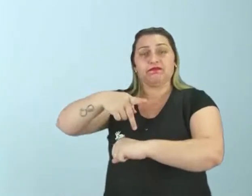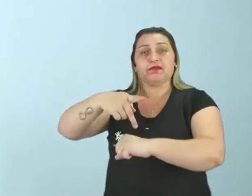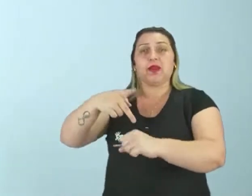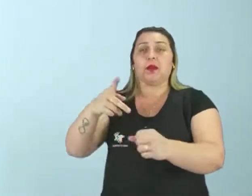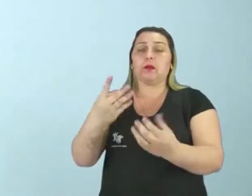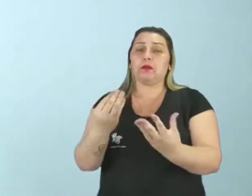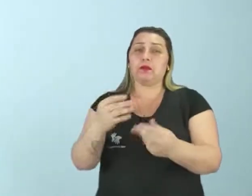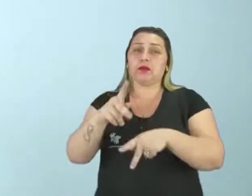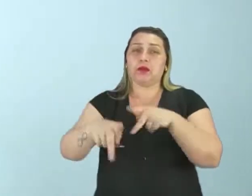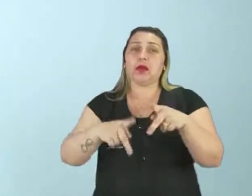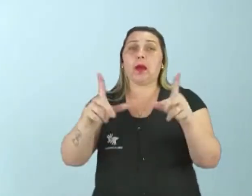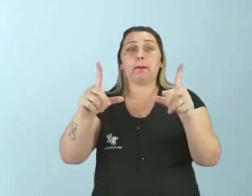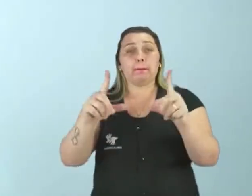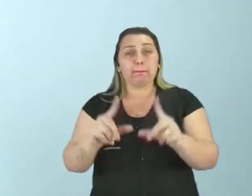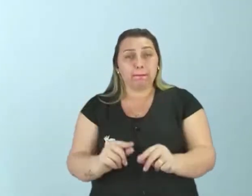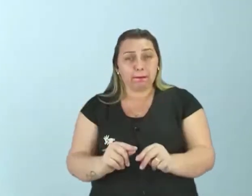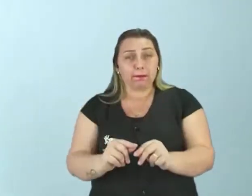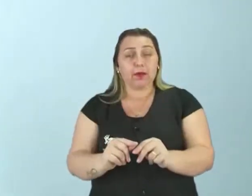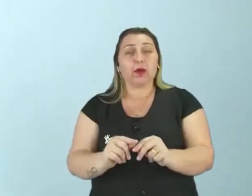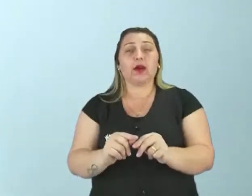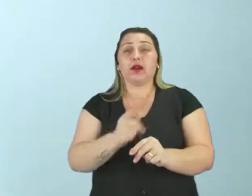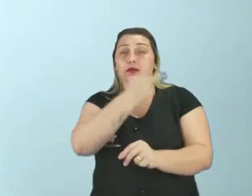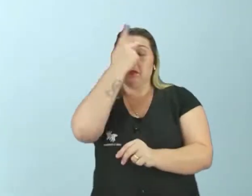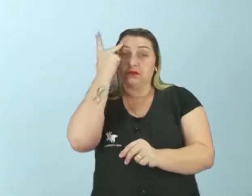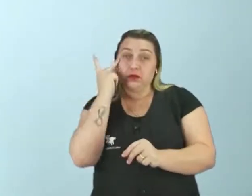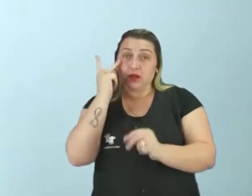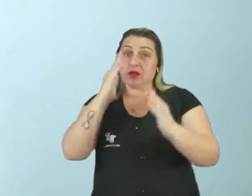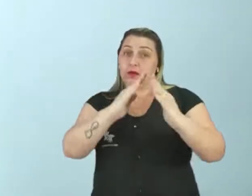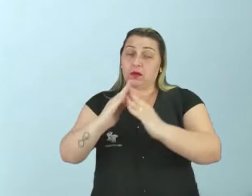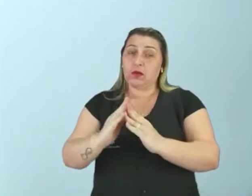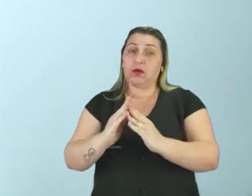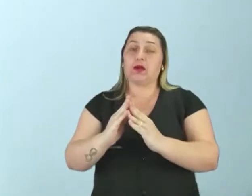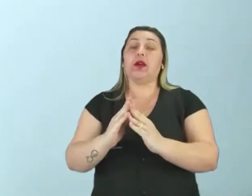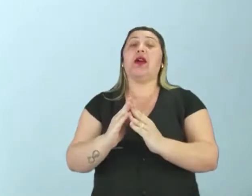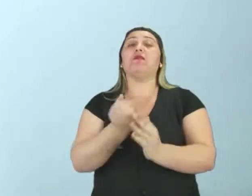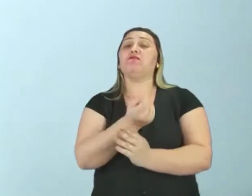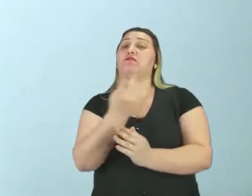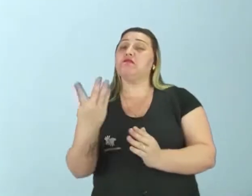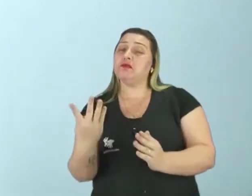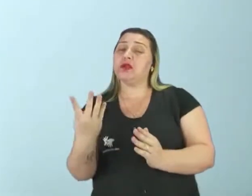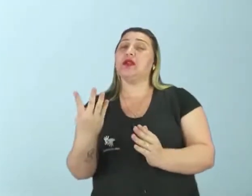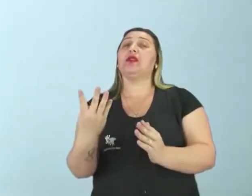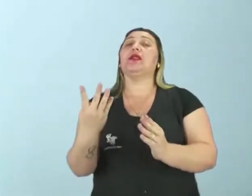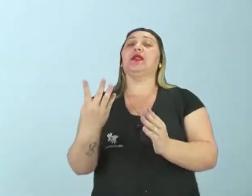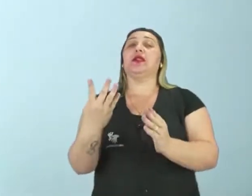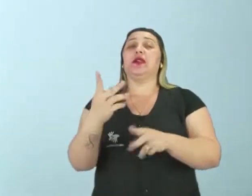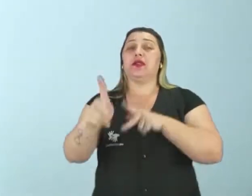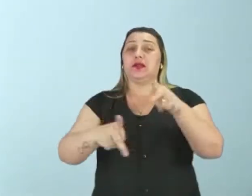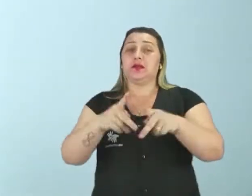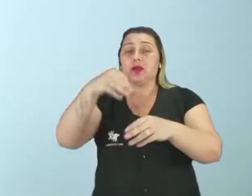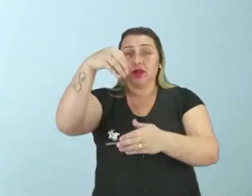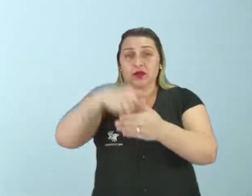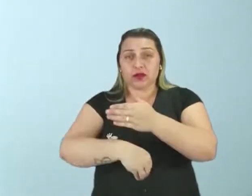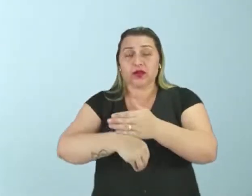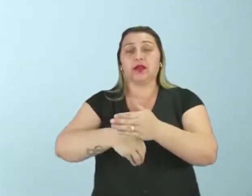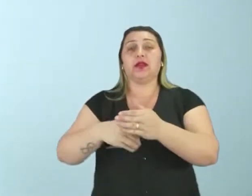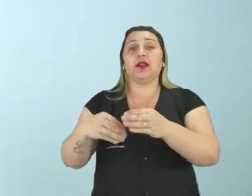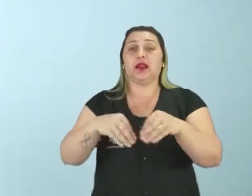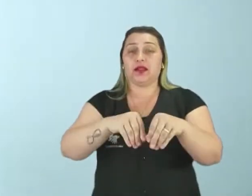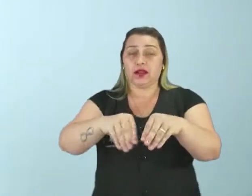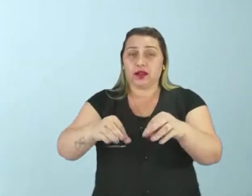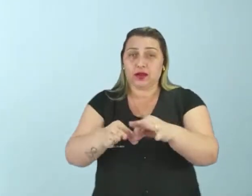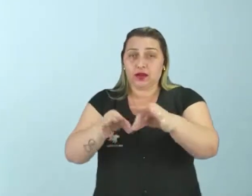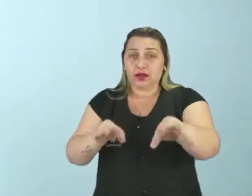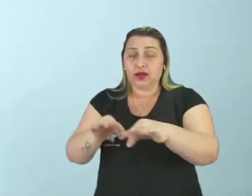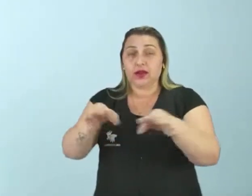populoso, porém pouco povoado. Quando nós medimos a quantidade de pessoas dentro do nosso território, nós entendemos que é uma